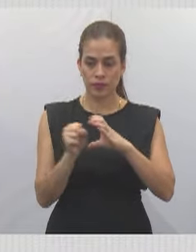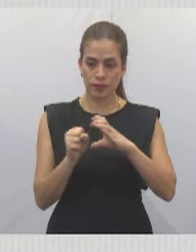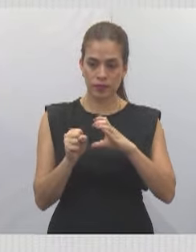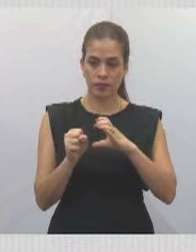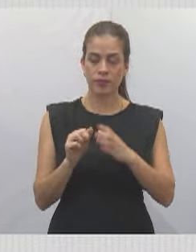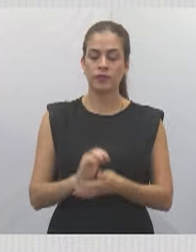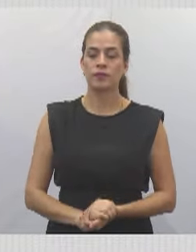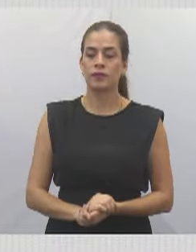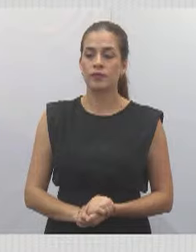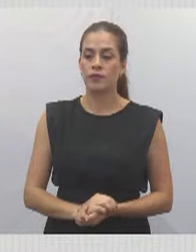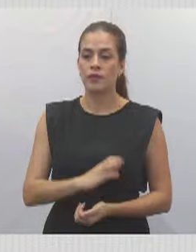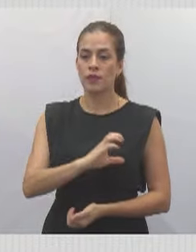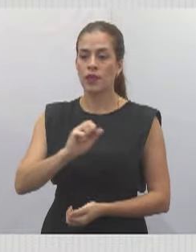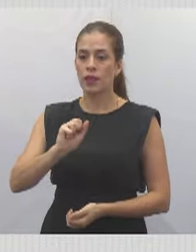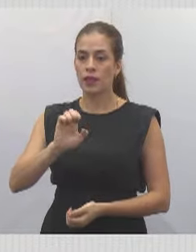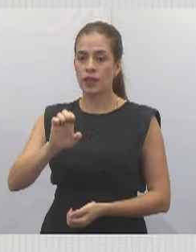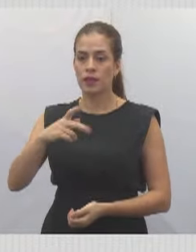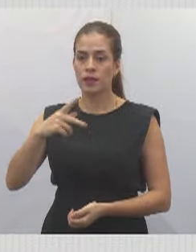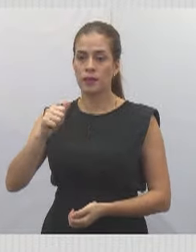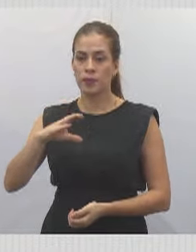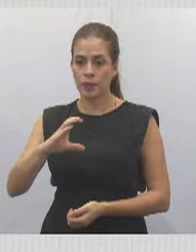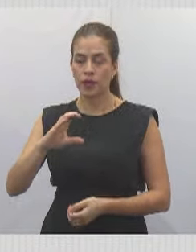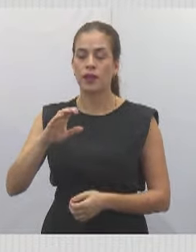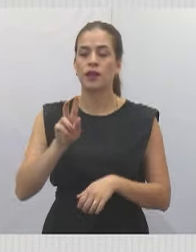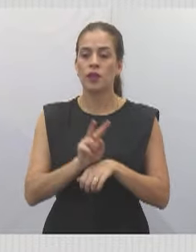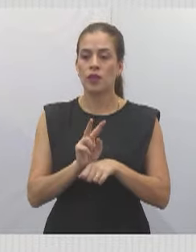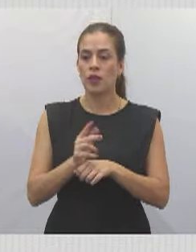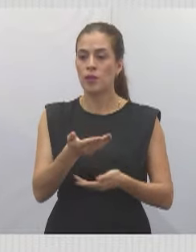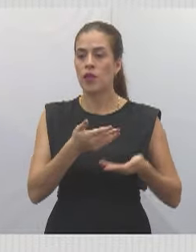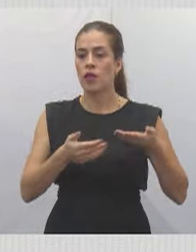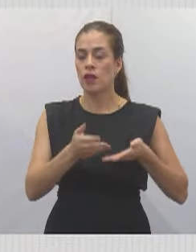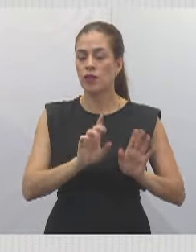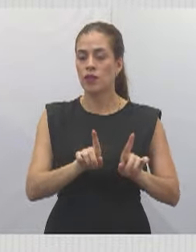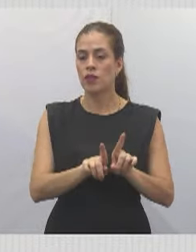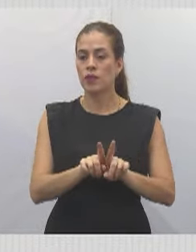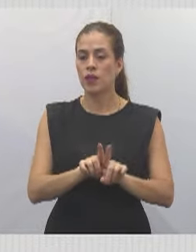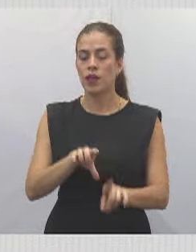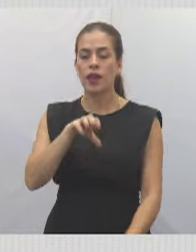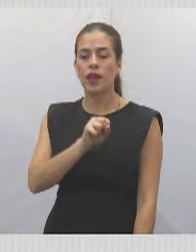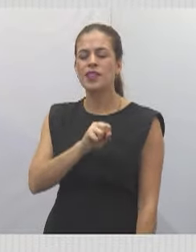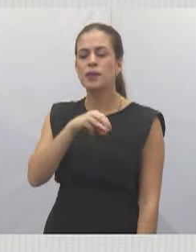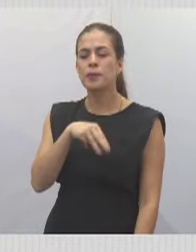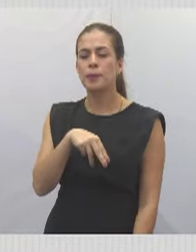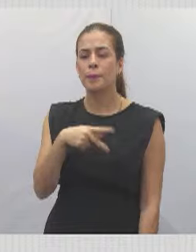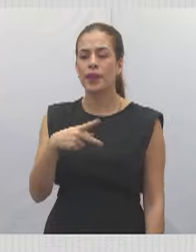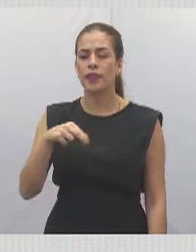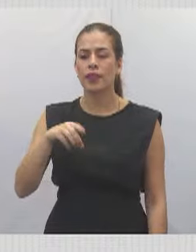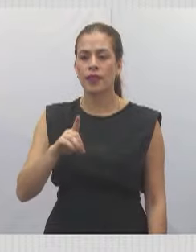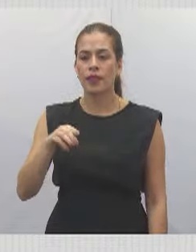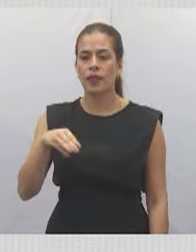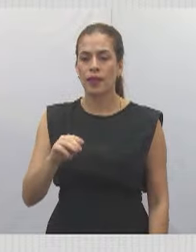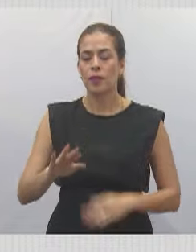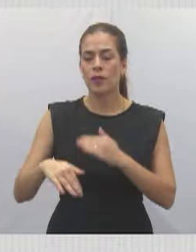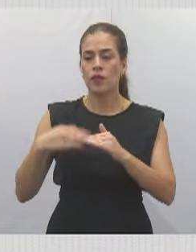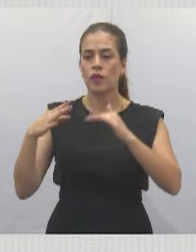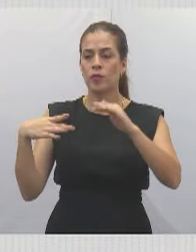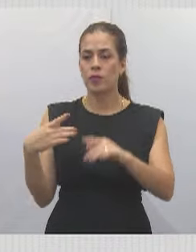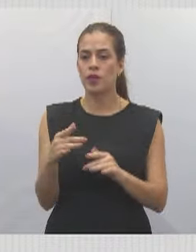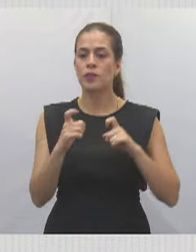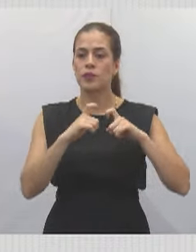Jacareí. CEPAC, fazendo a prestação de serviços ambulatoriais, e a SPDM, Associação Paulista para o Desenvolvimento da Medicina,